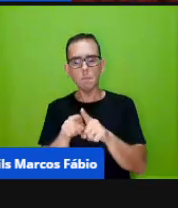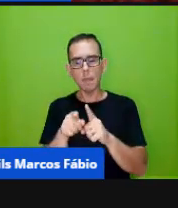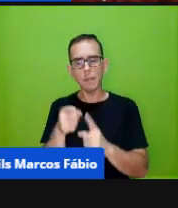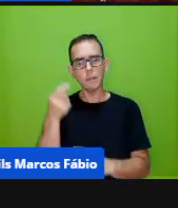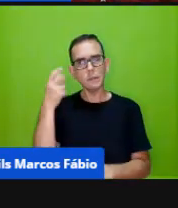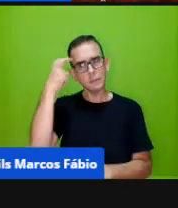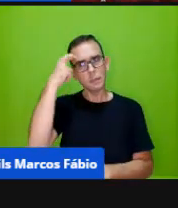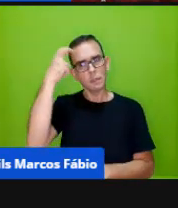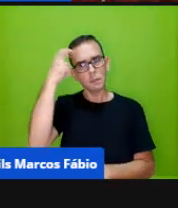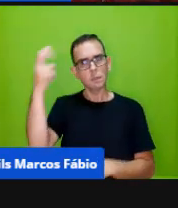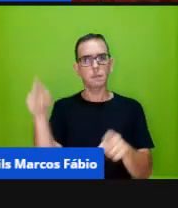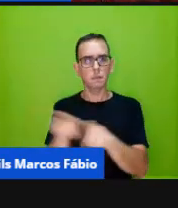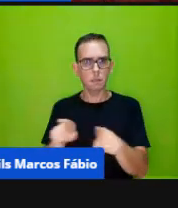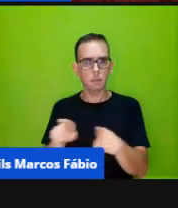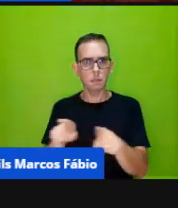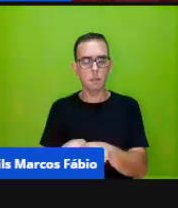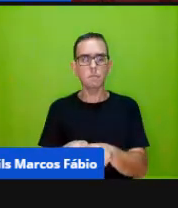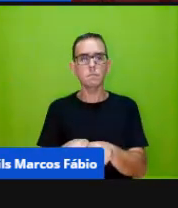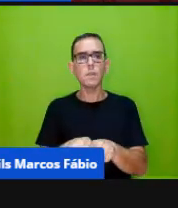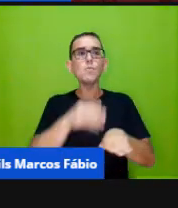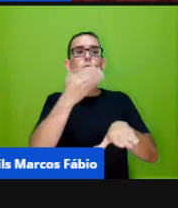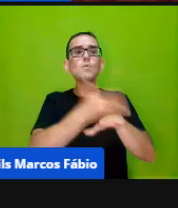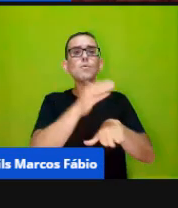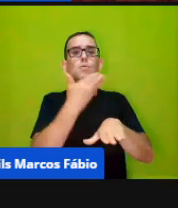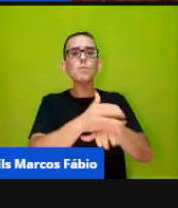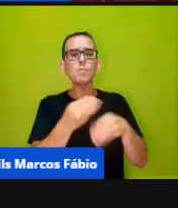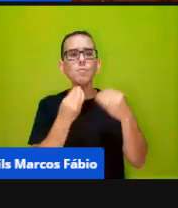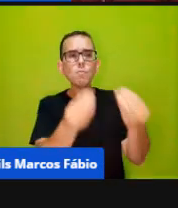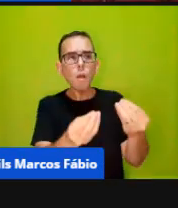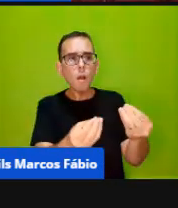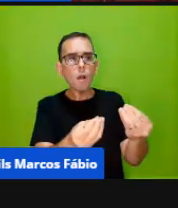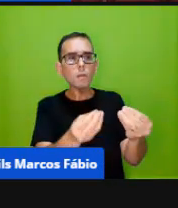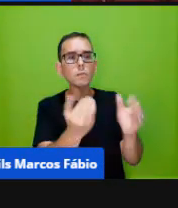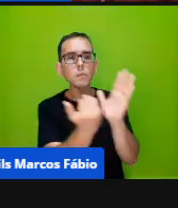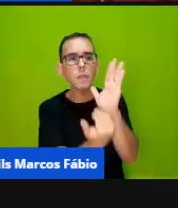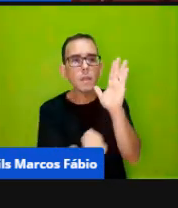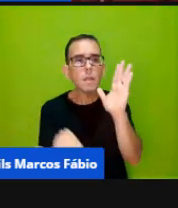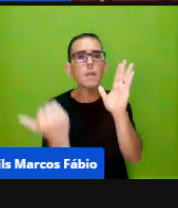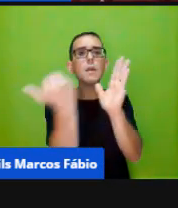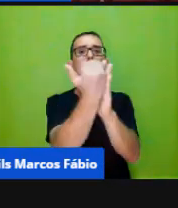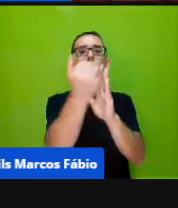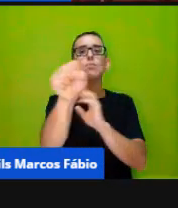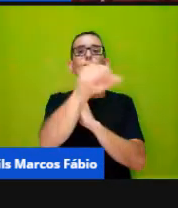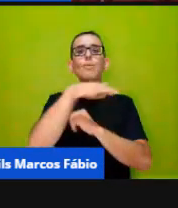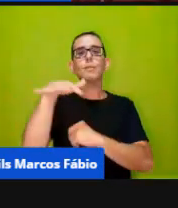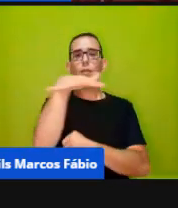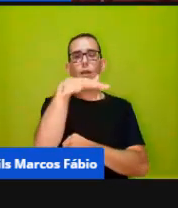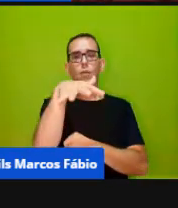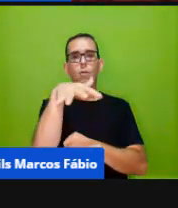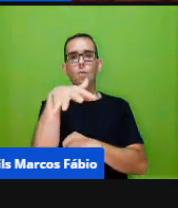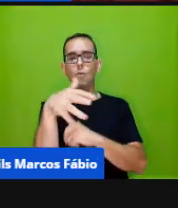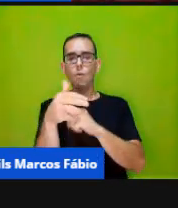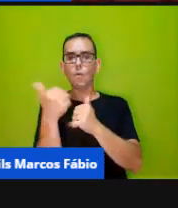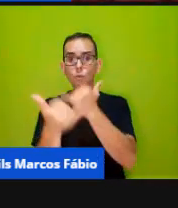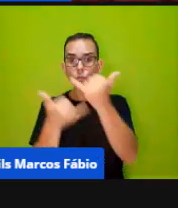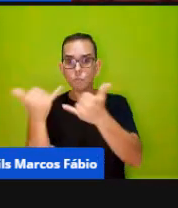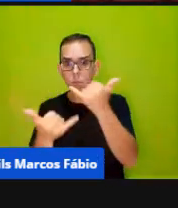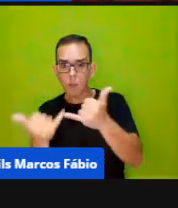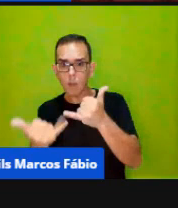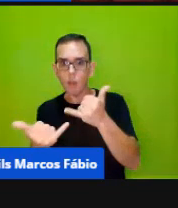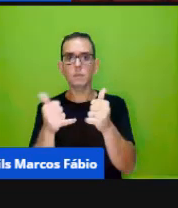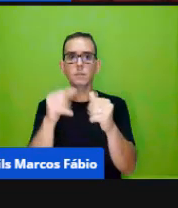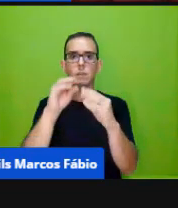intelectual, né? O esporte propõe um crescimento social. O esporte escolar praticado na